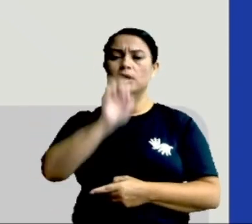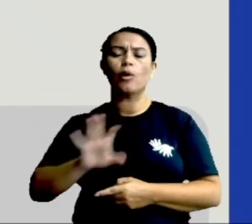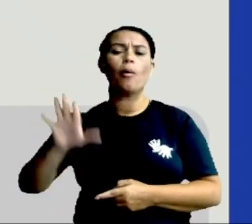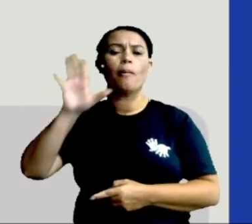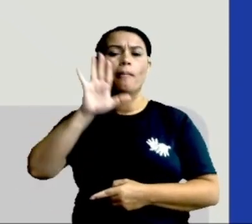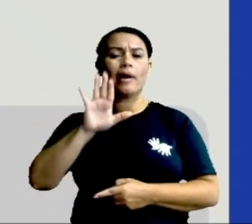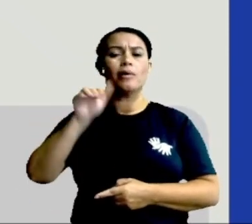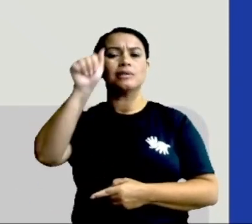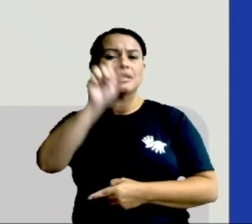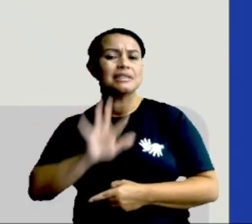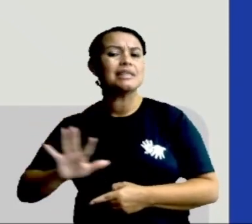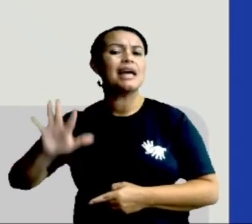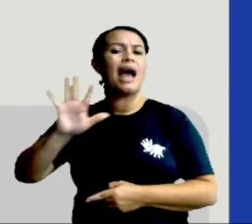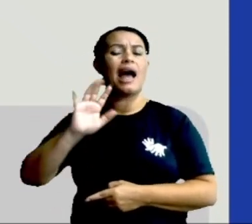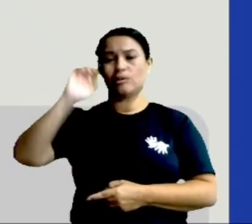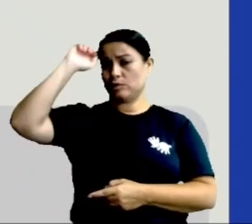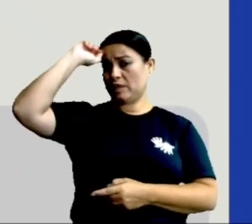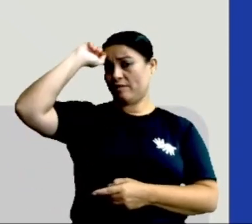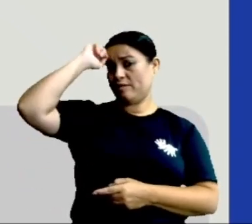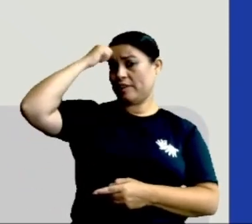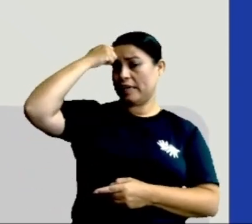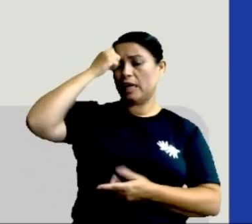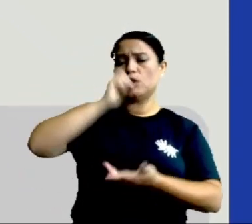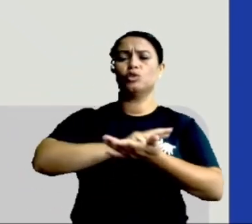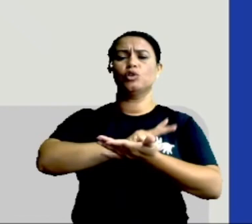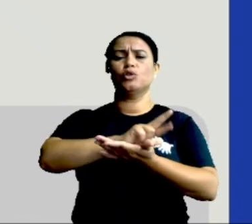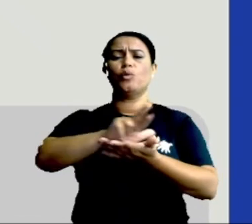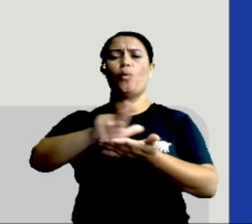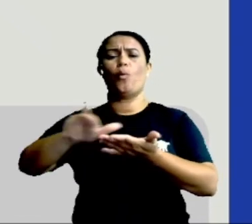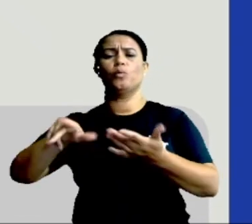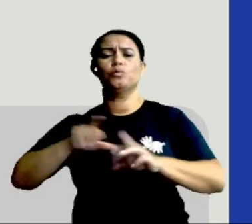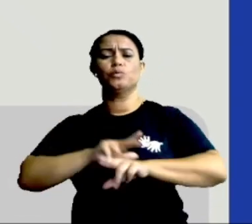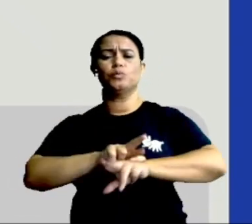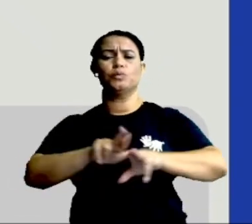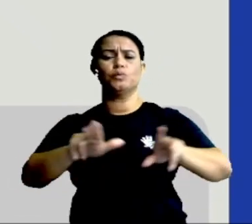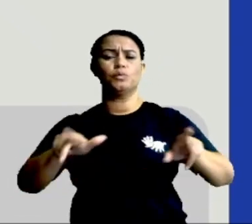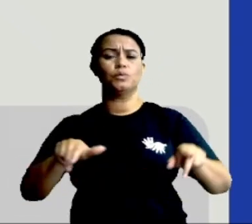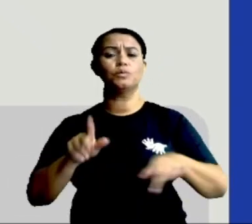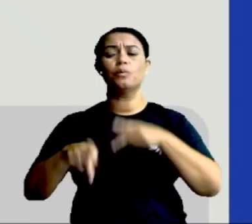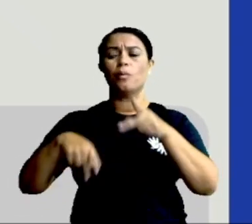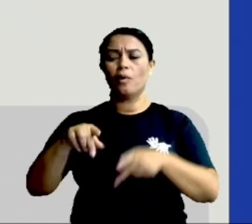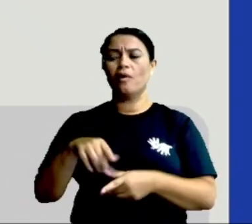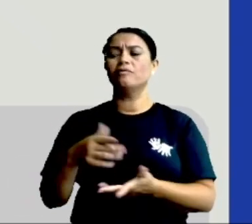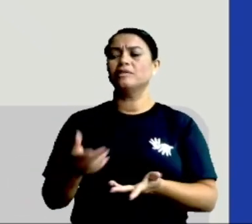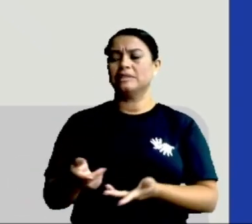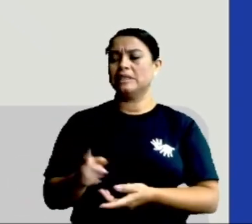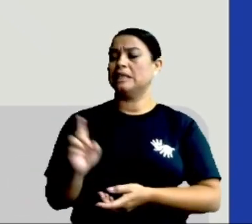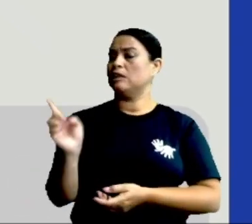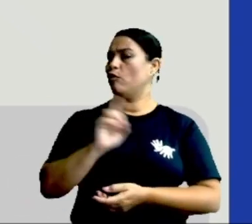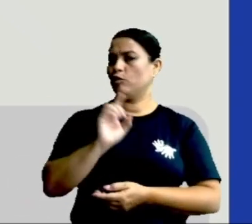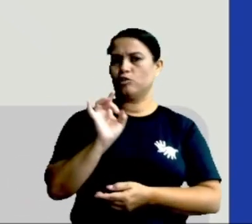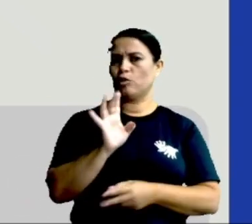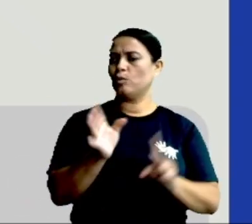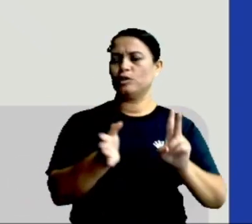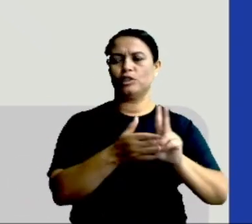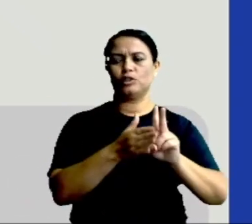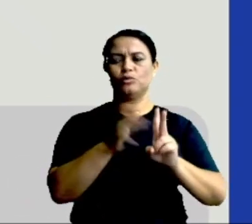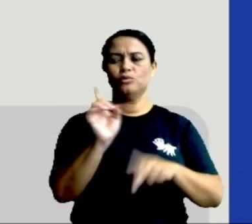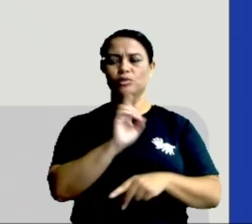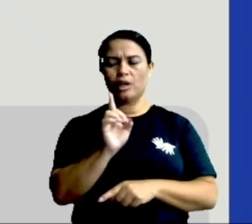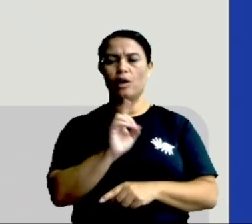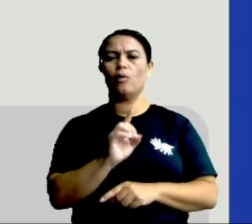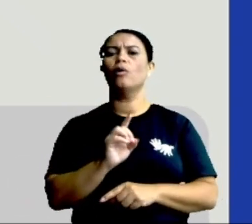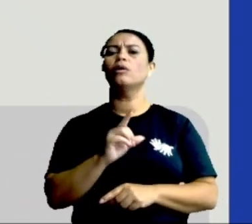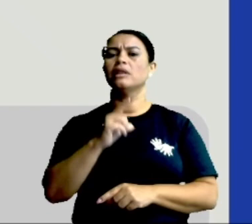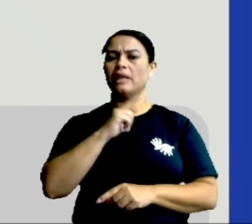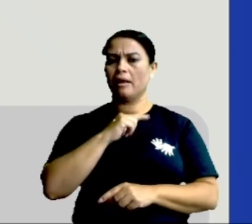europeus, asiáticos, africanos, entre outros povos? Isso aí, né? Não foram apenas os